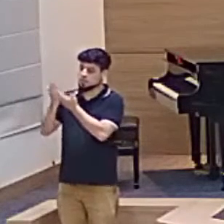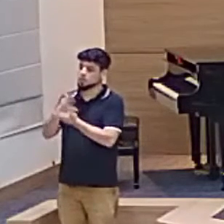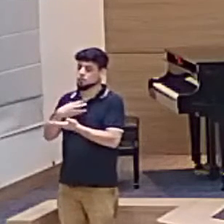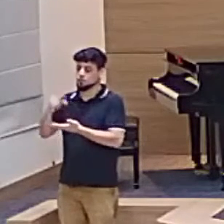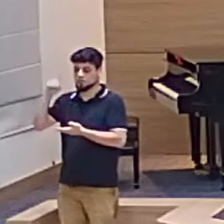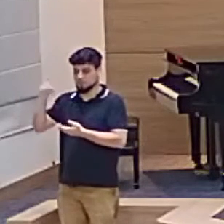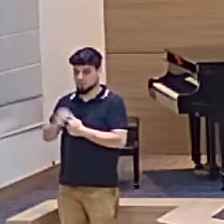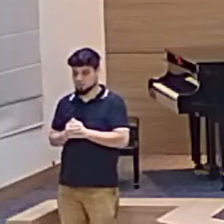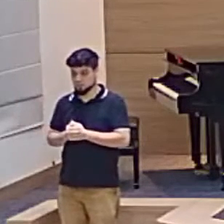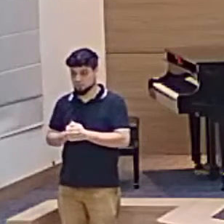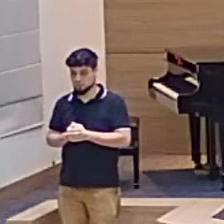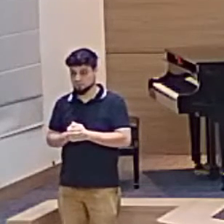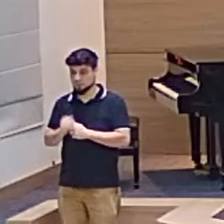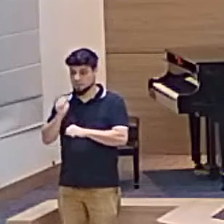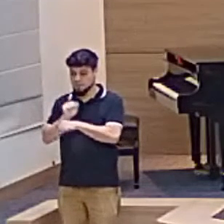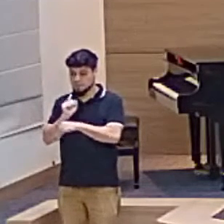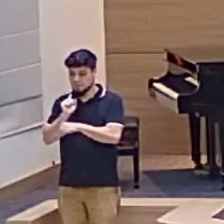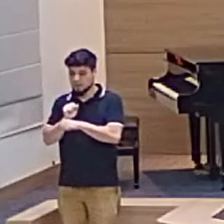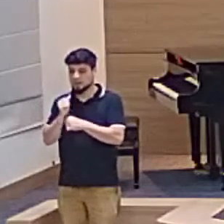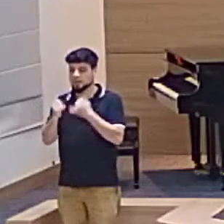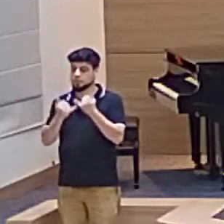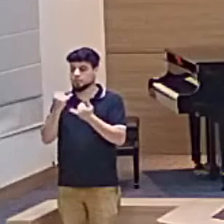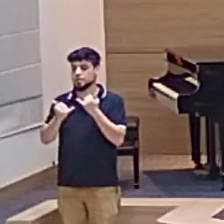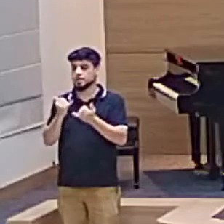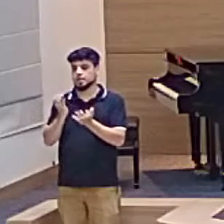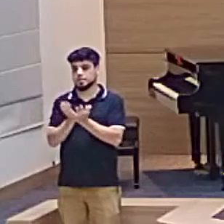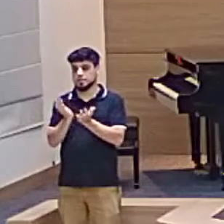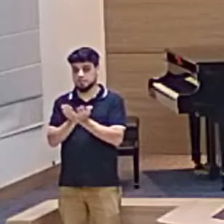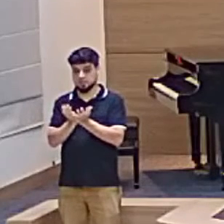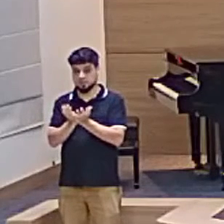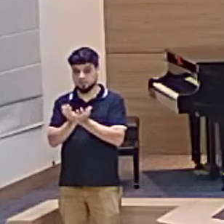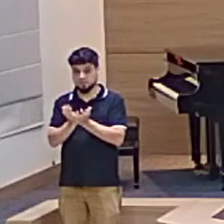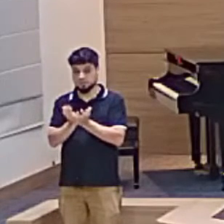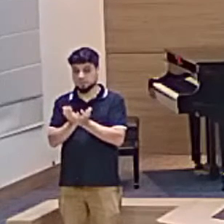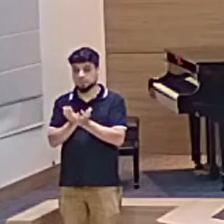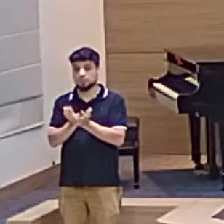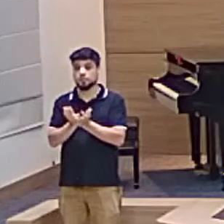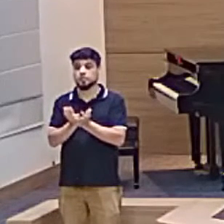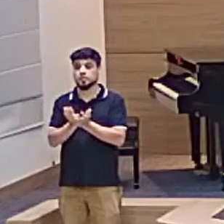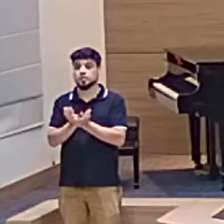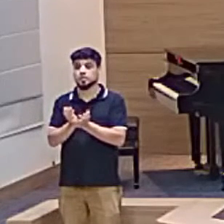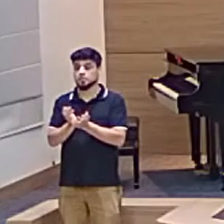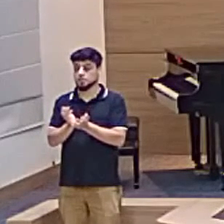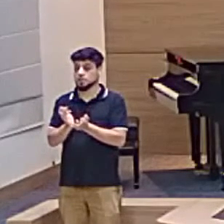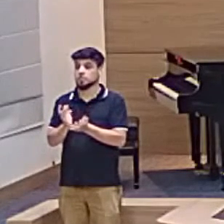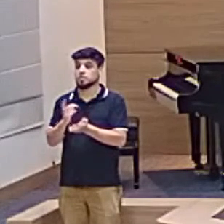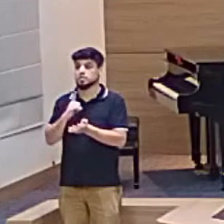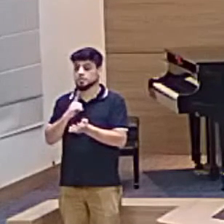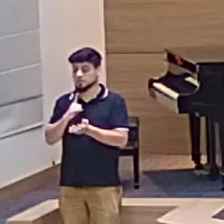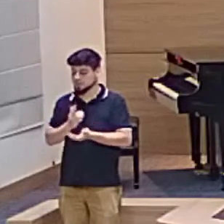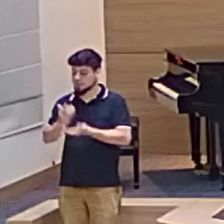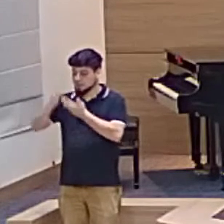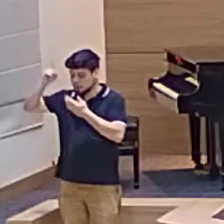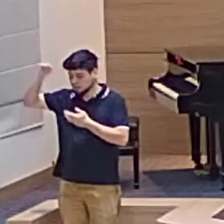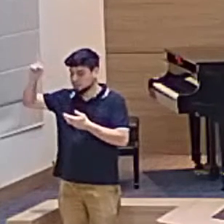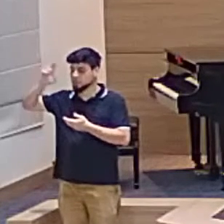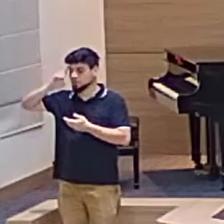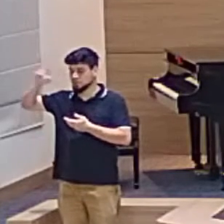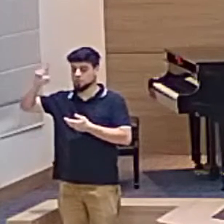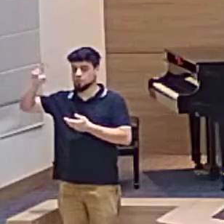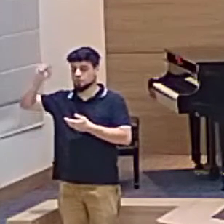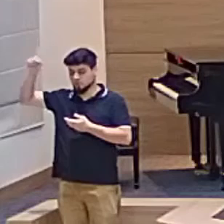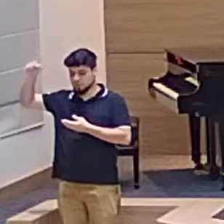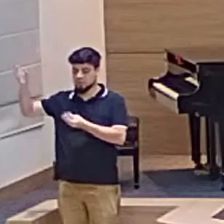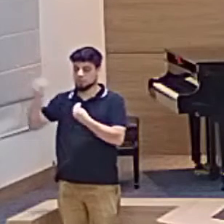para de ficar brincando de ser crente entrega de verdade o senhor tá aqui É herança do senhor o senhor que me